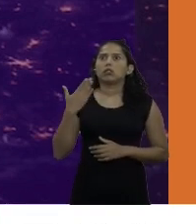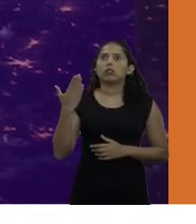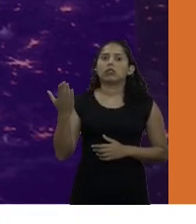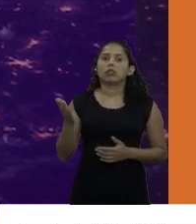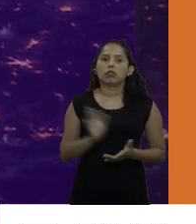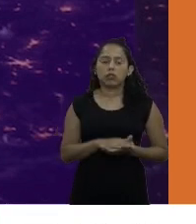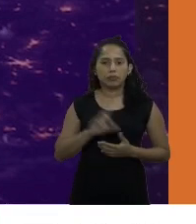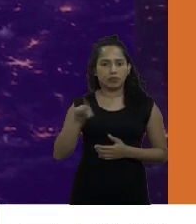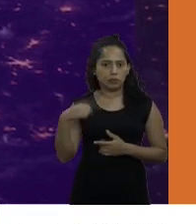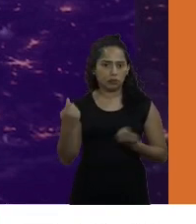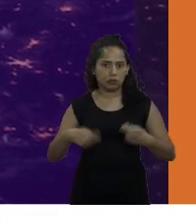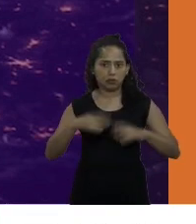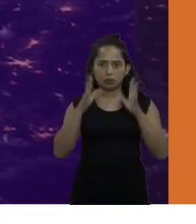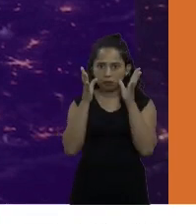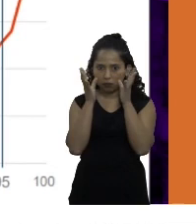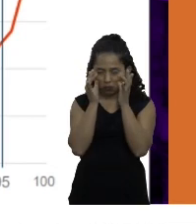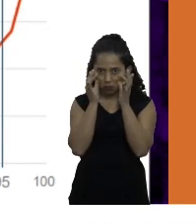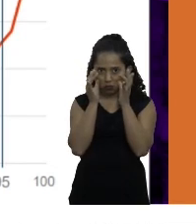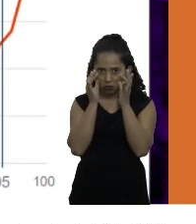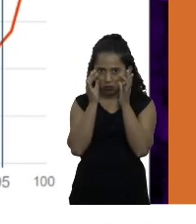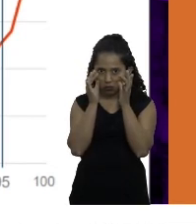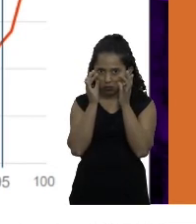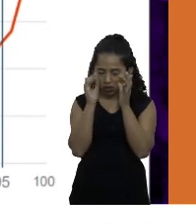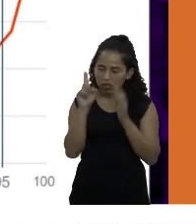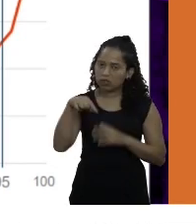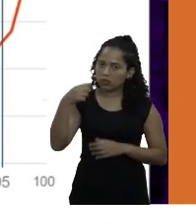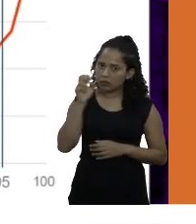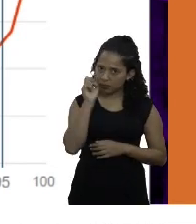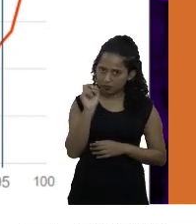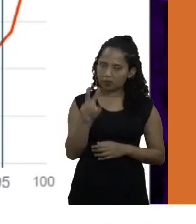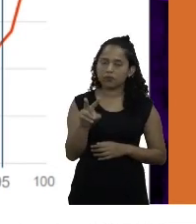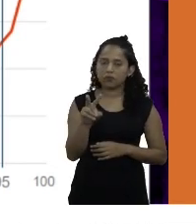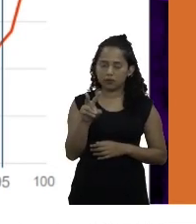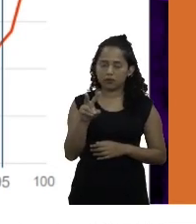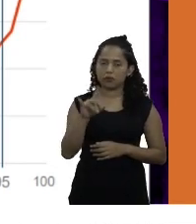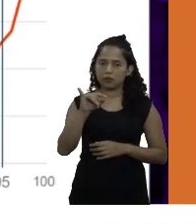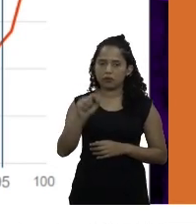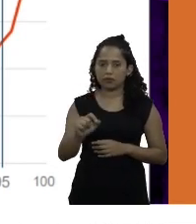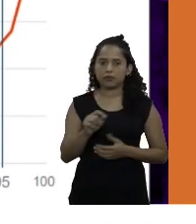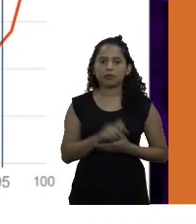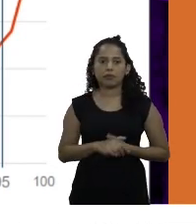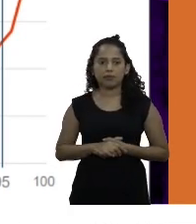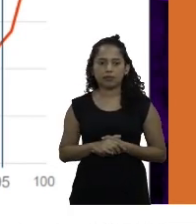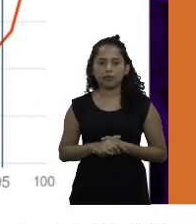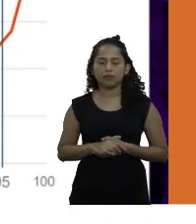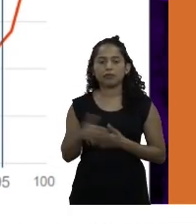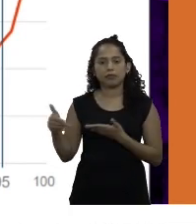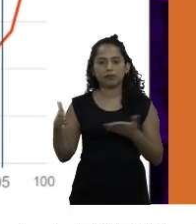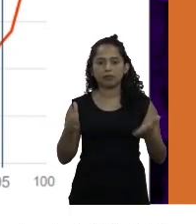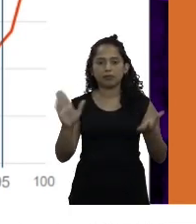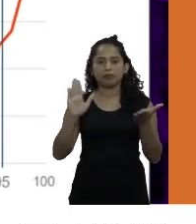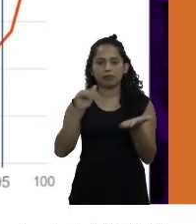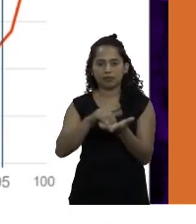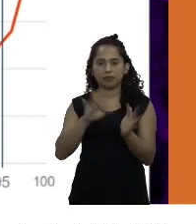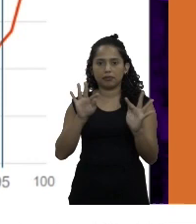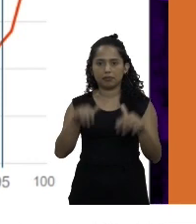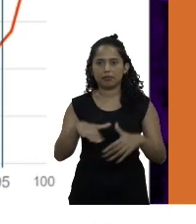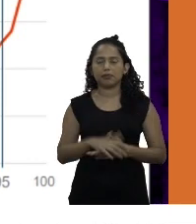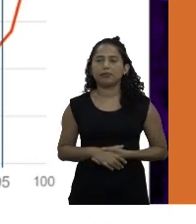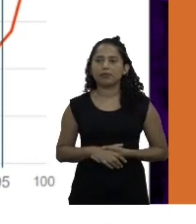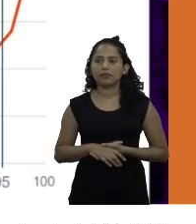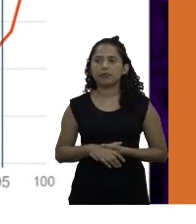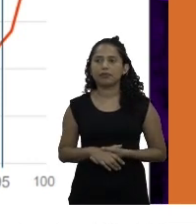E a gente precisa prestar atenção antes de olhar para a inteligência artificial. Caminhando para o final, está aqui,